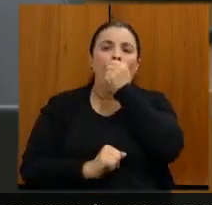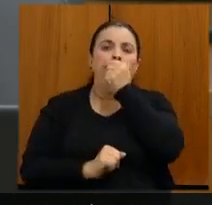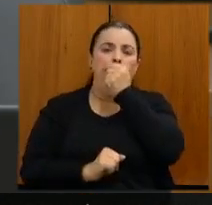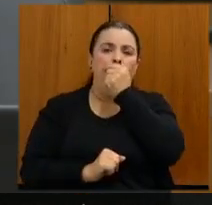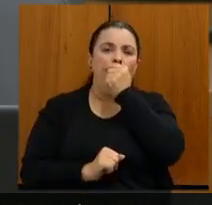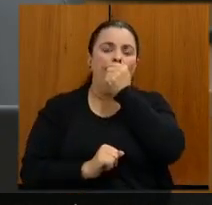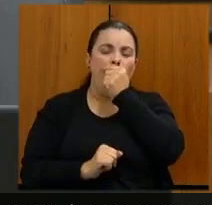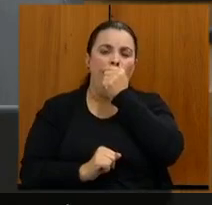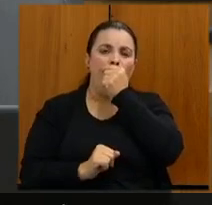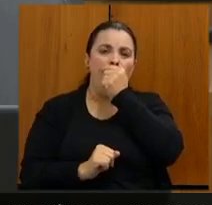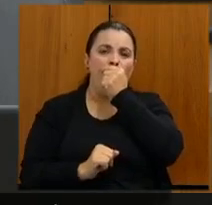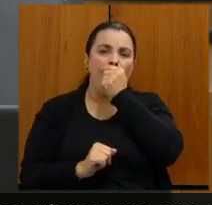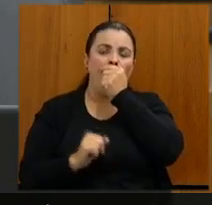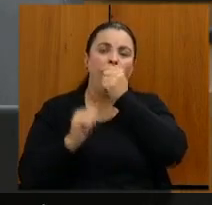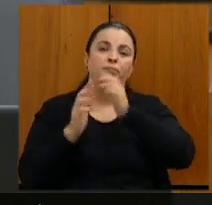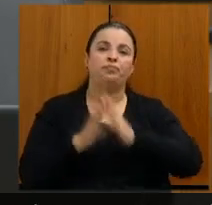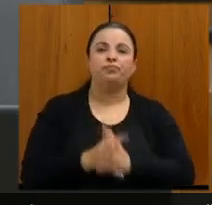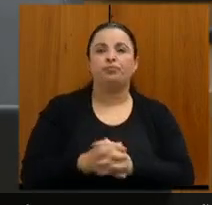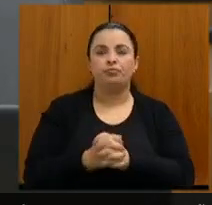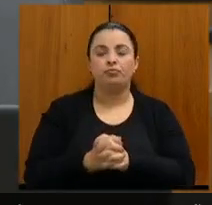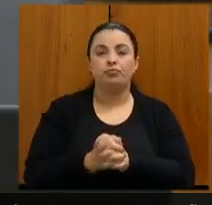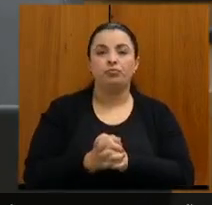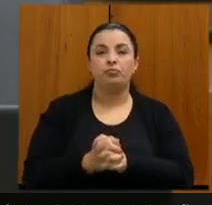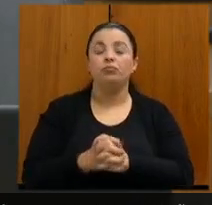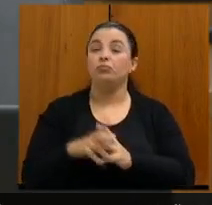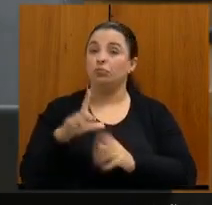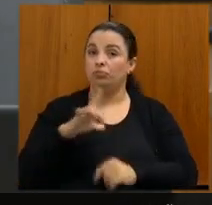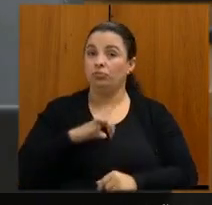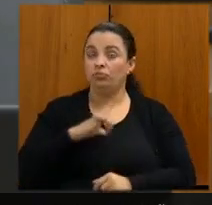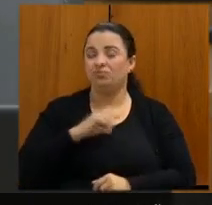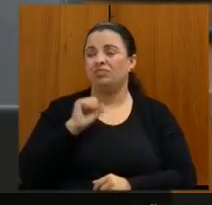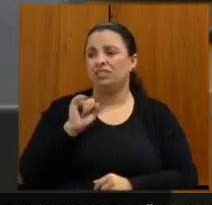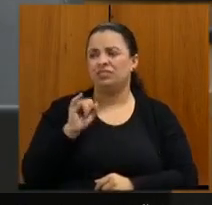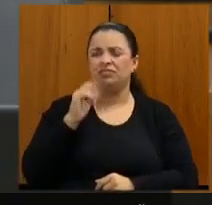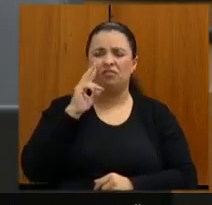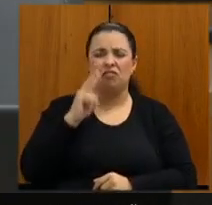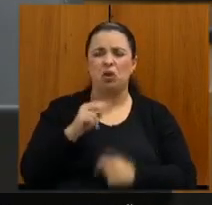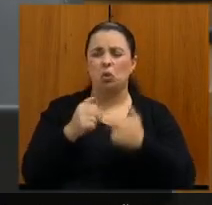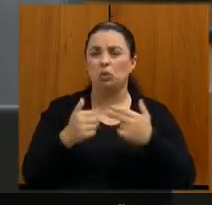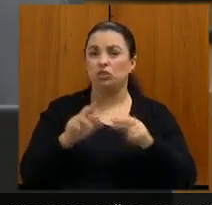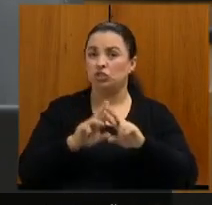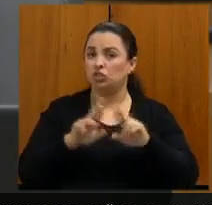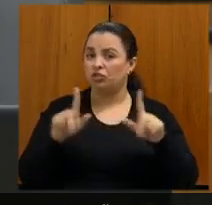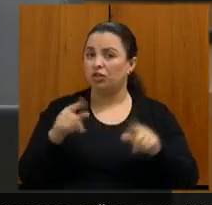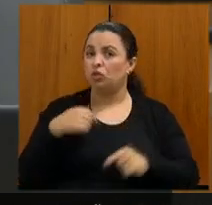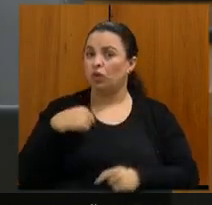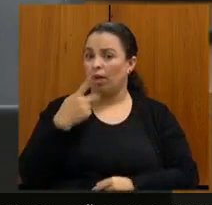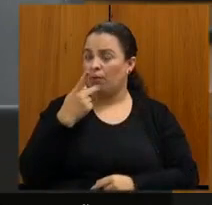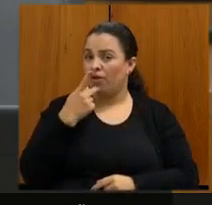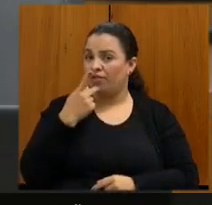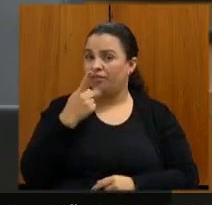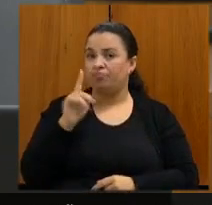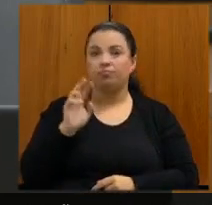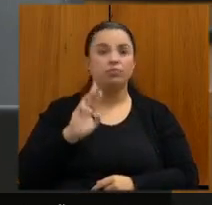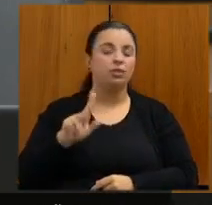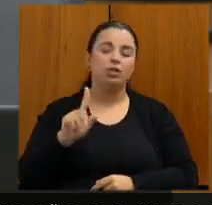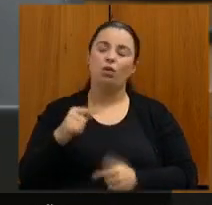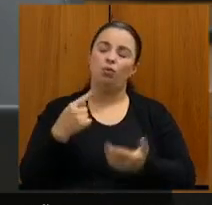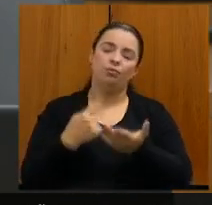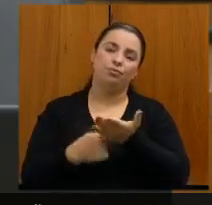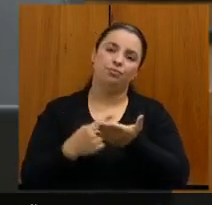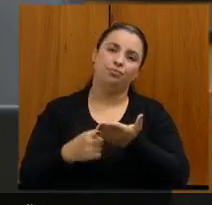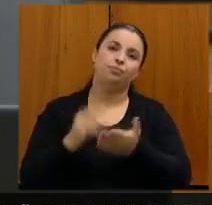porque não e se ouviram algo diferente disso que eu tô dizendo não é o que foi acordado